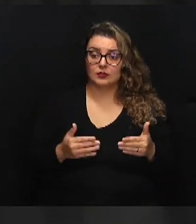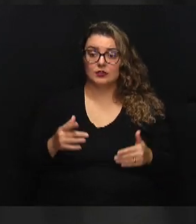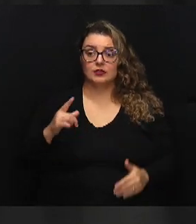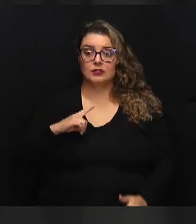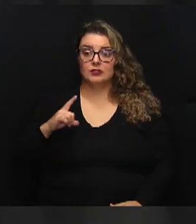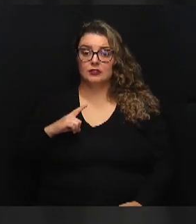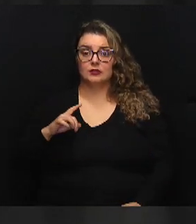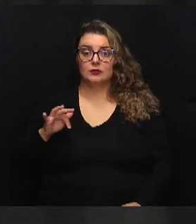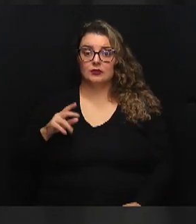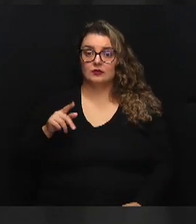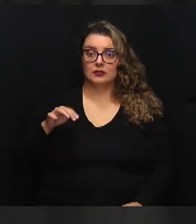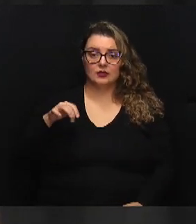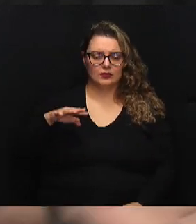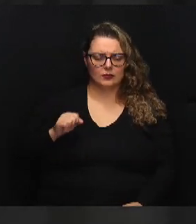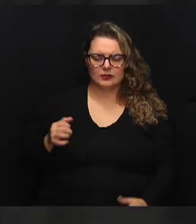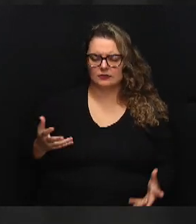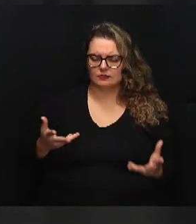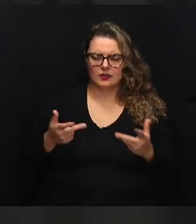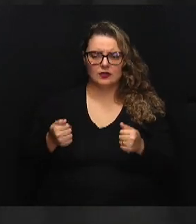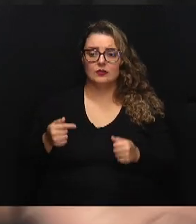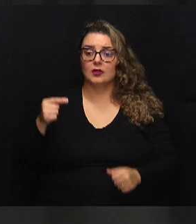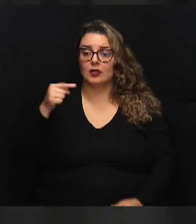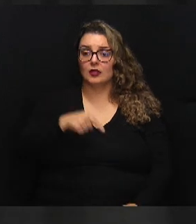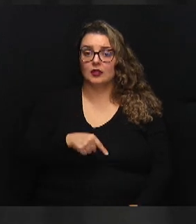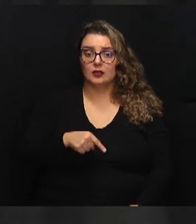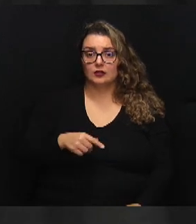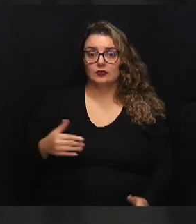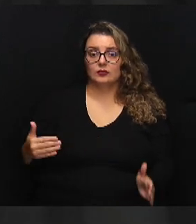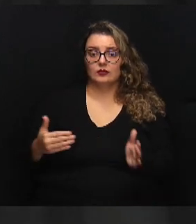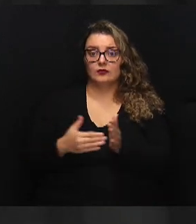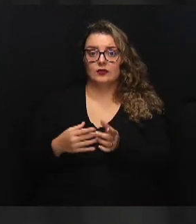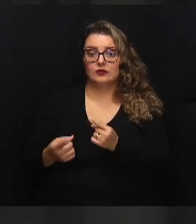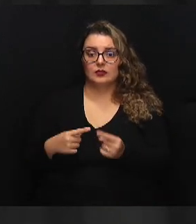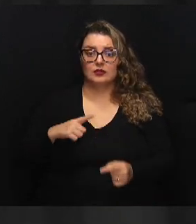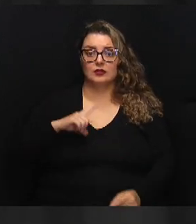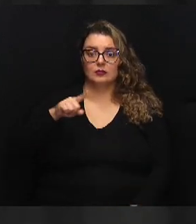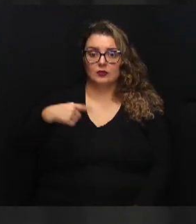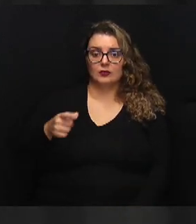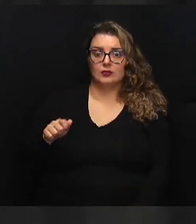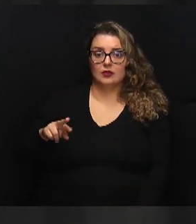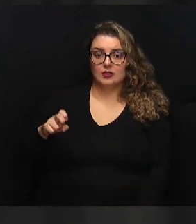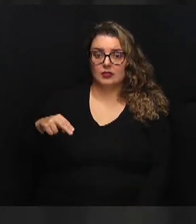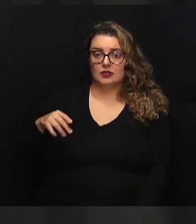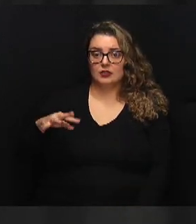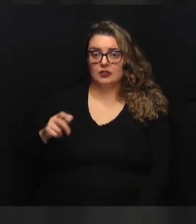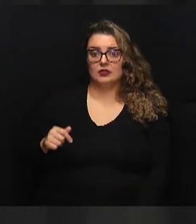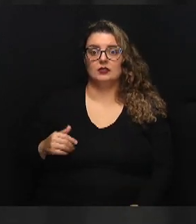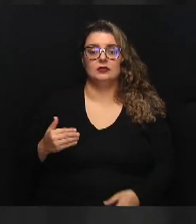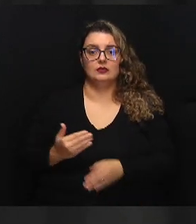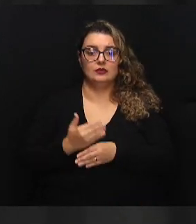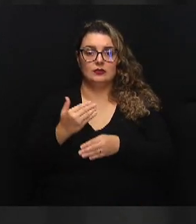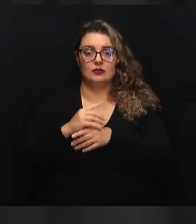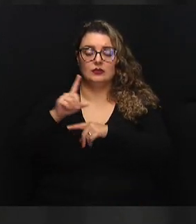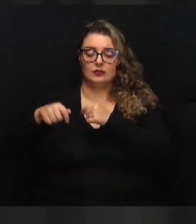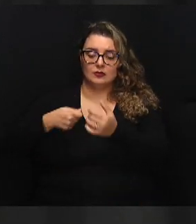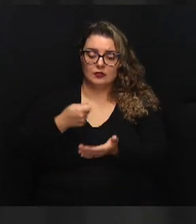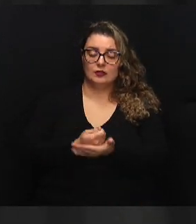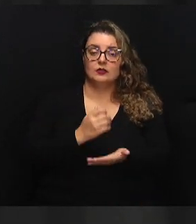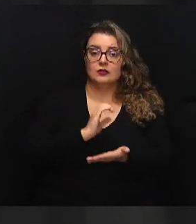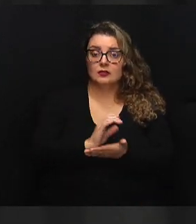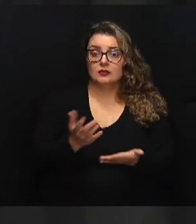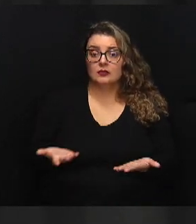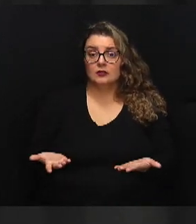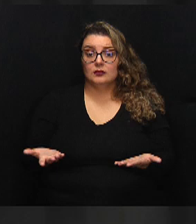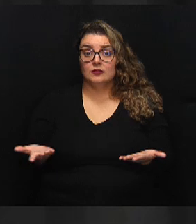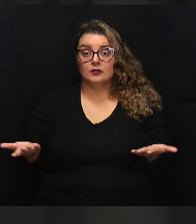frequência extraordinária, tanto lá como no final da avenida tem outra areninha que fomos nós que construímos com emenda impositiva. Então,